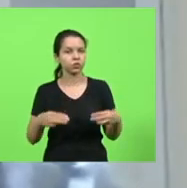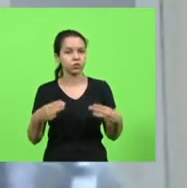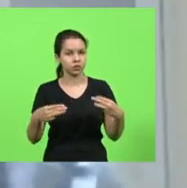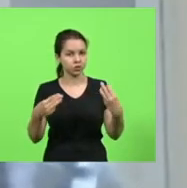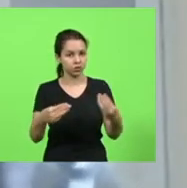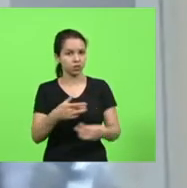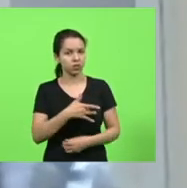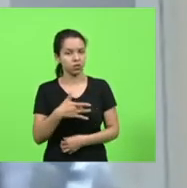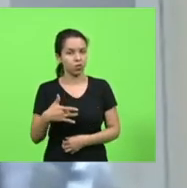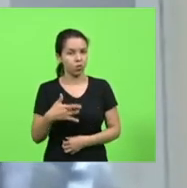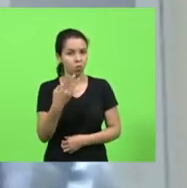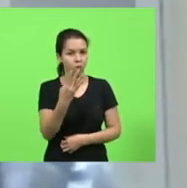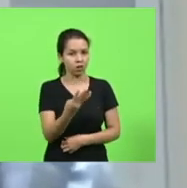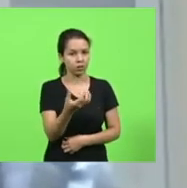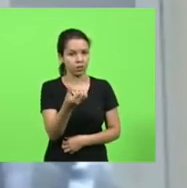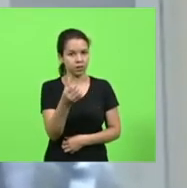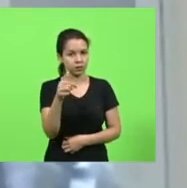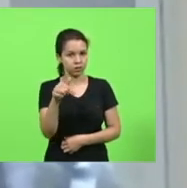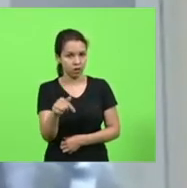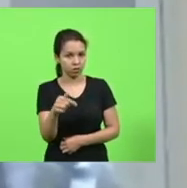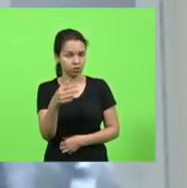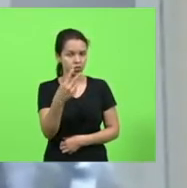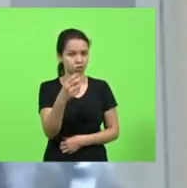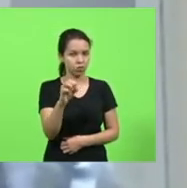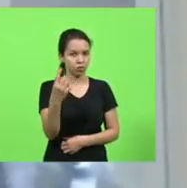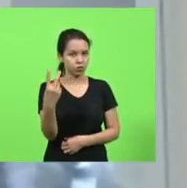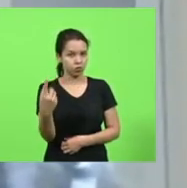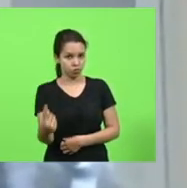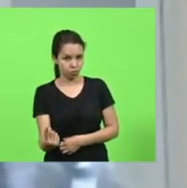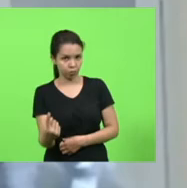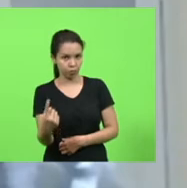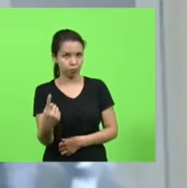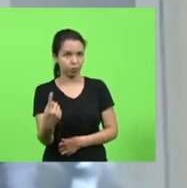a 467/2021,